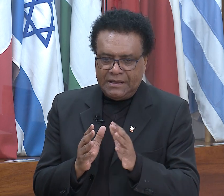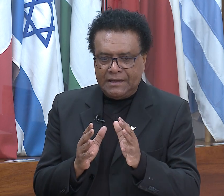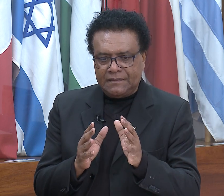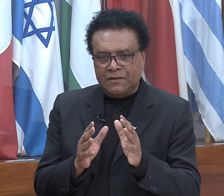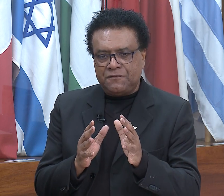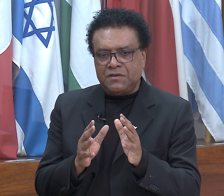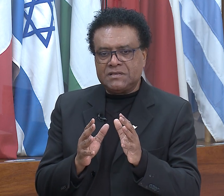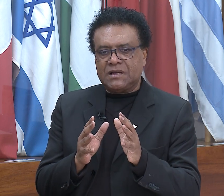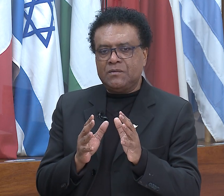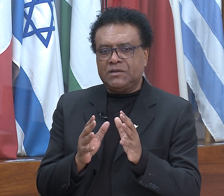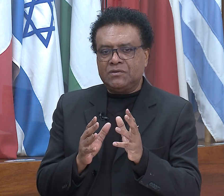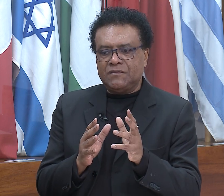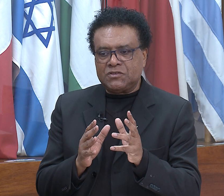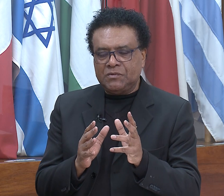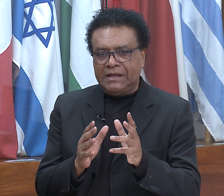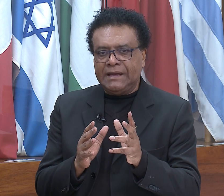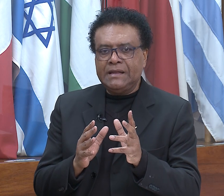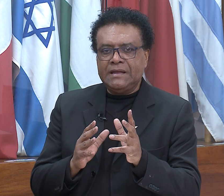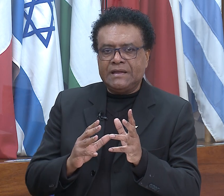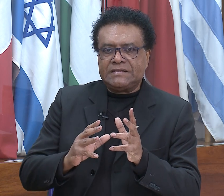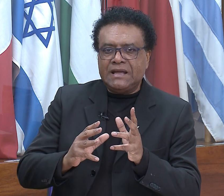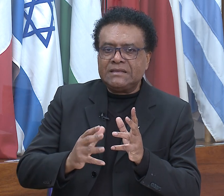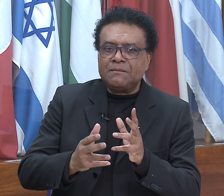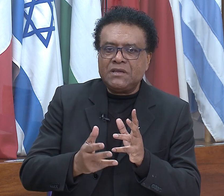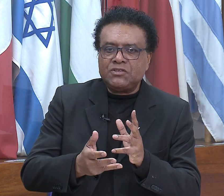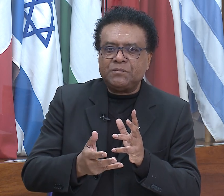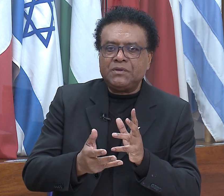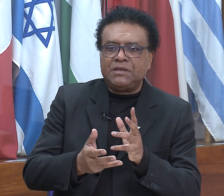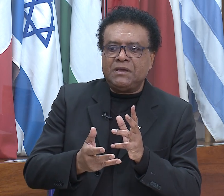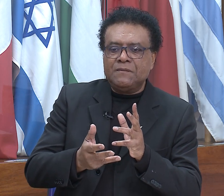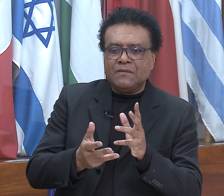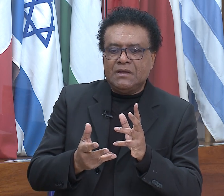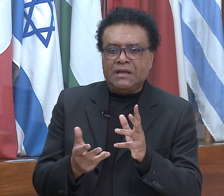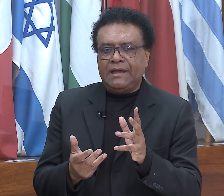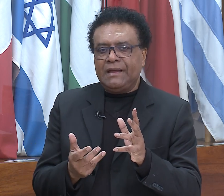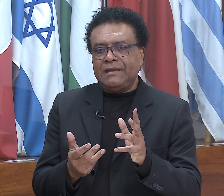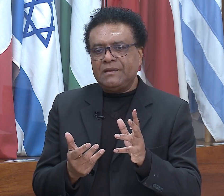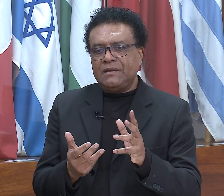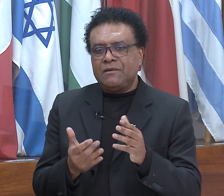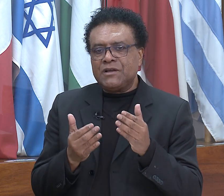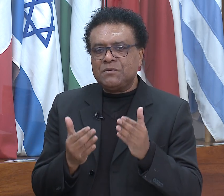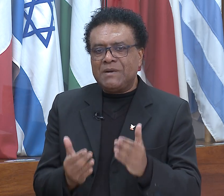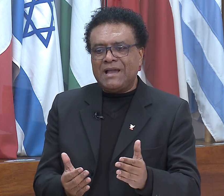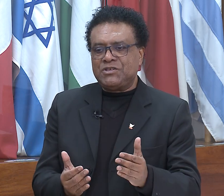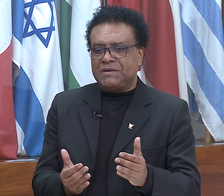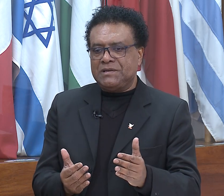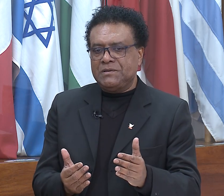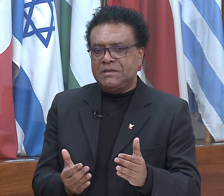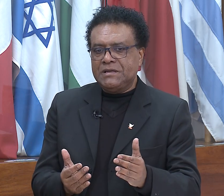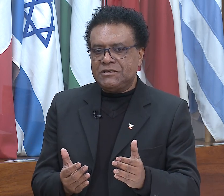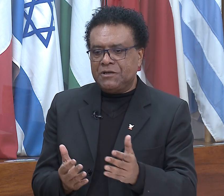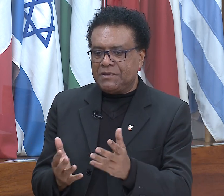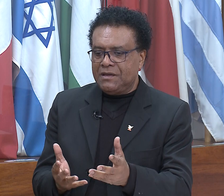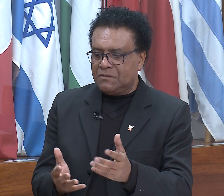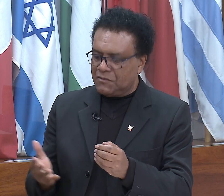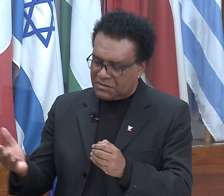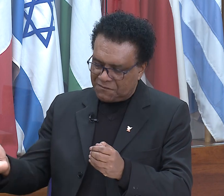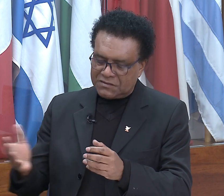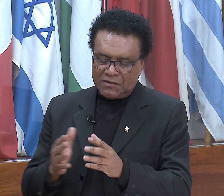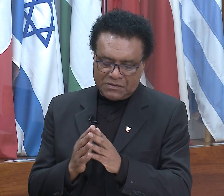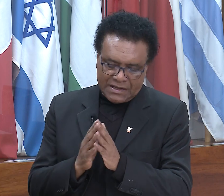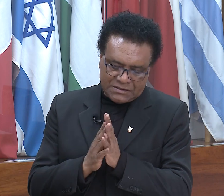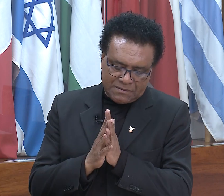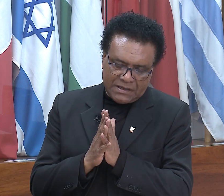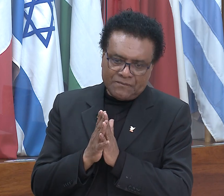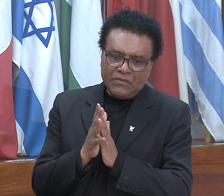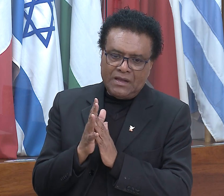é eu fiz a cobertura do vestibular Exatamente porque é eu acho mágico aquilo de alguém que